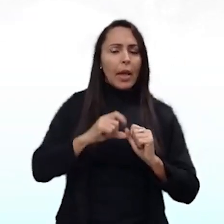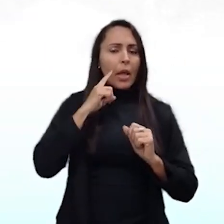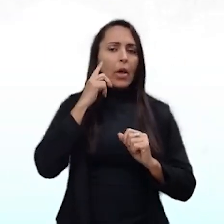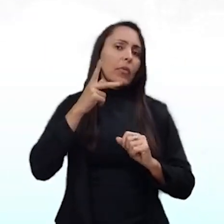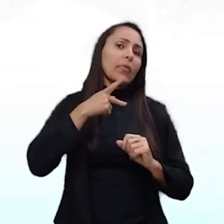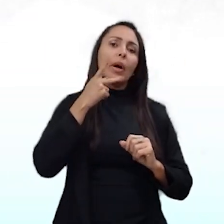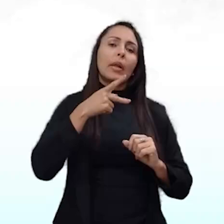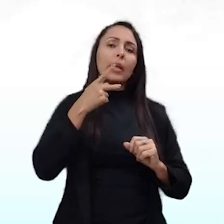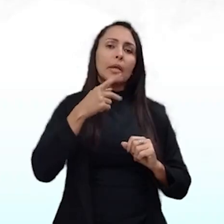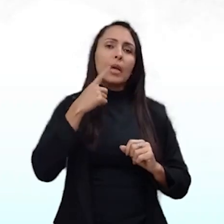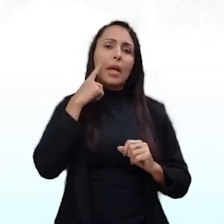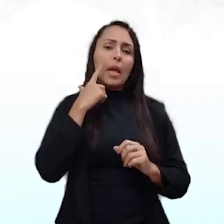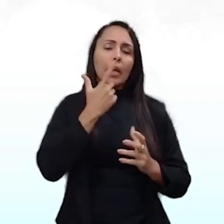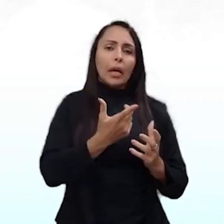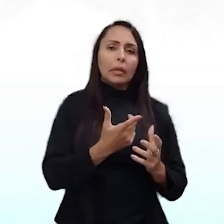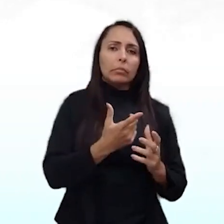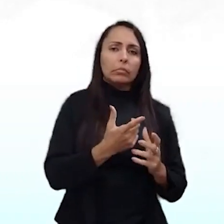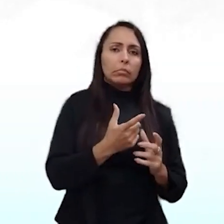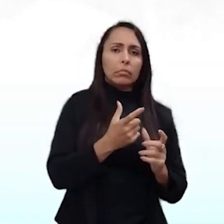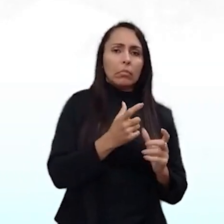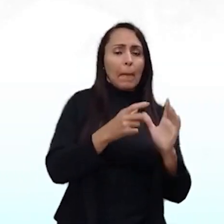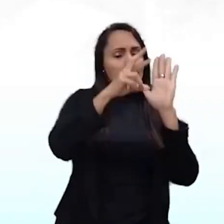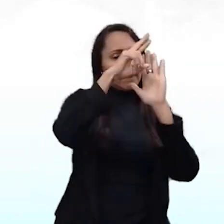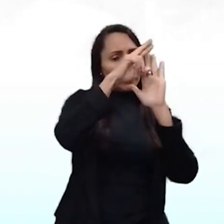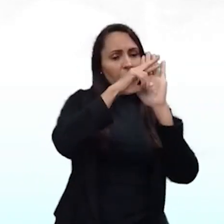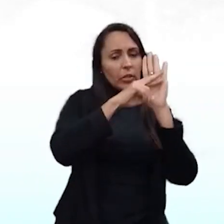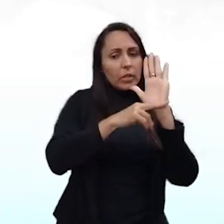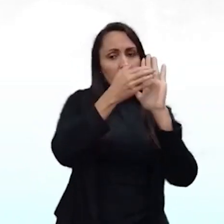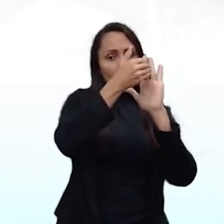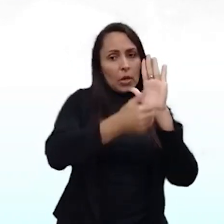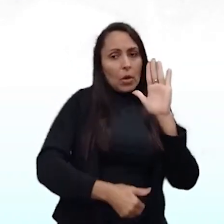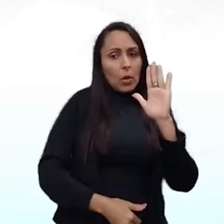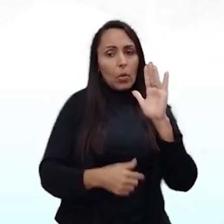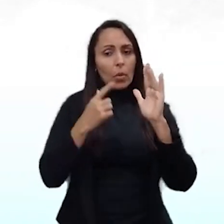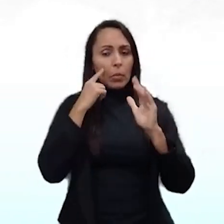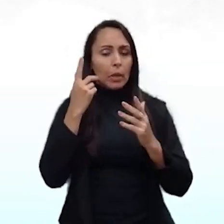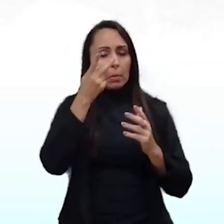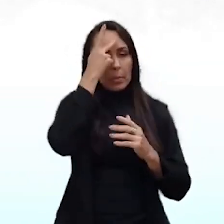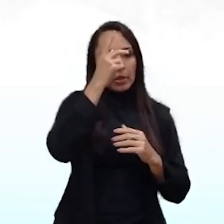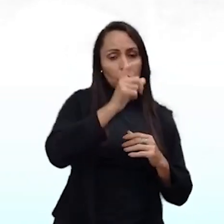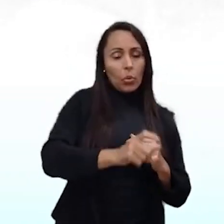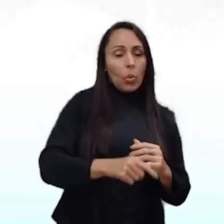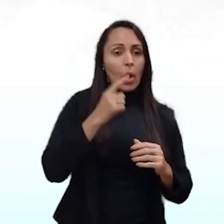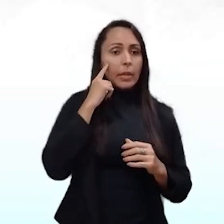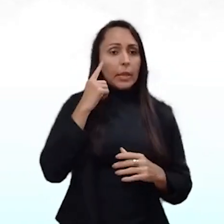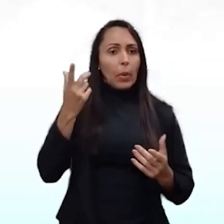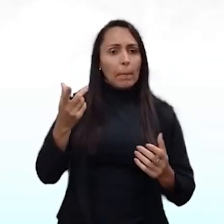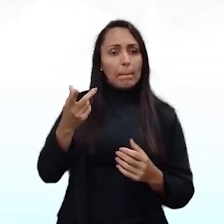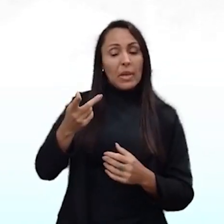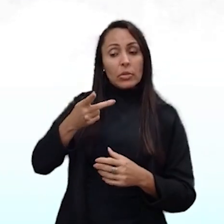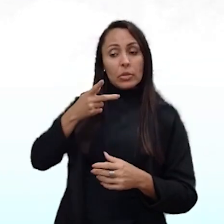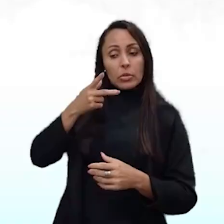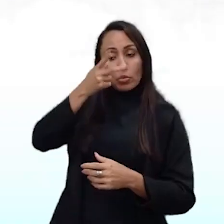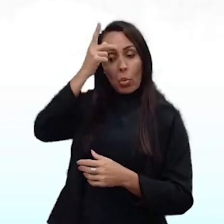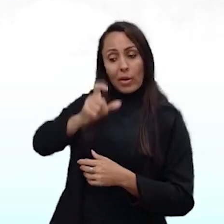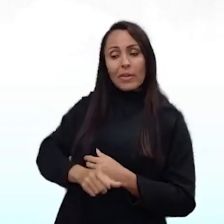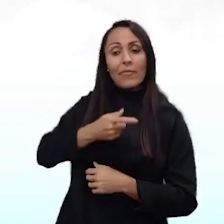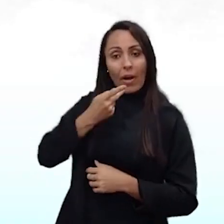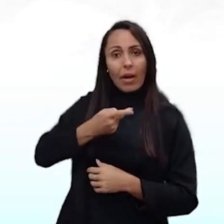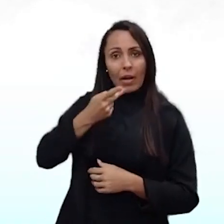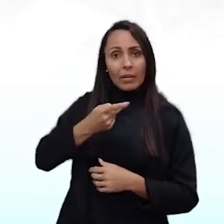a manifestação, né, produzida por alguém, esse alguém é o locutor, é o autor do